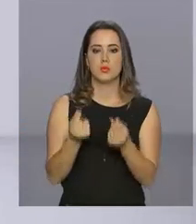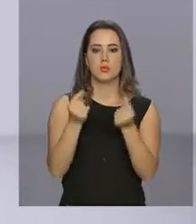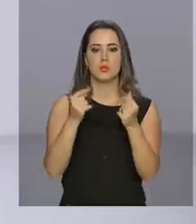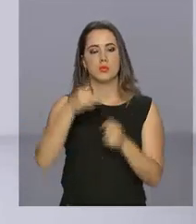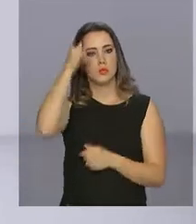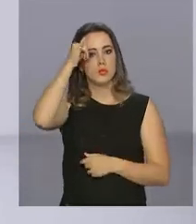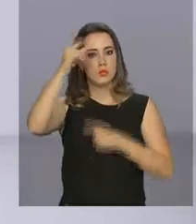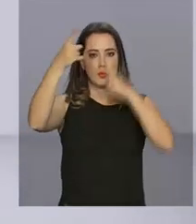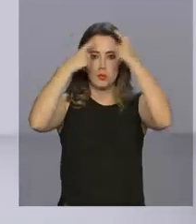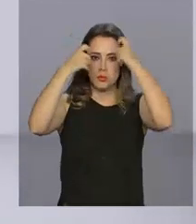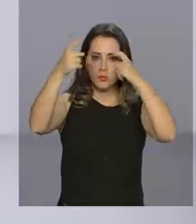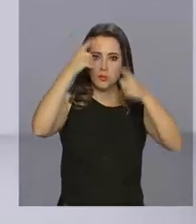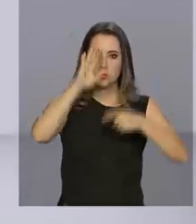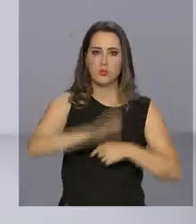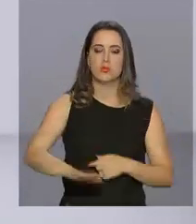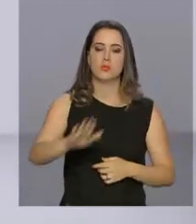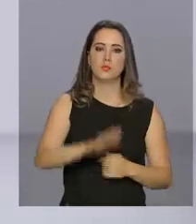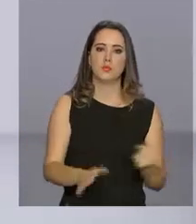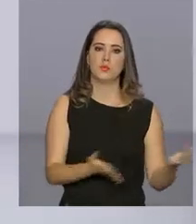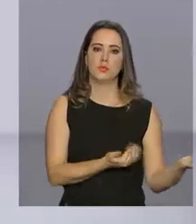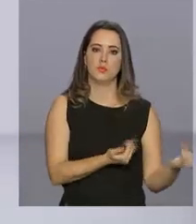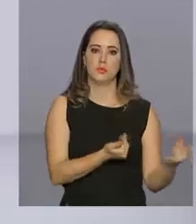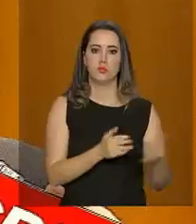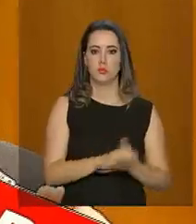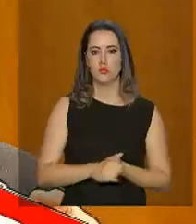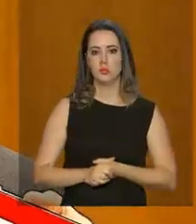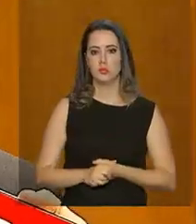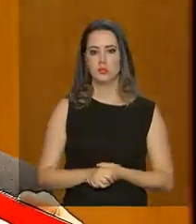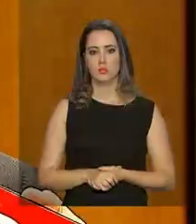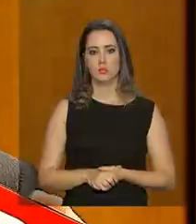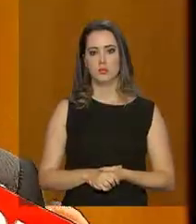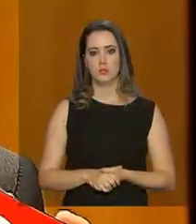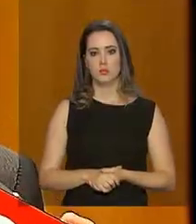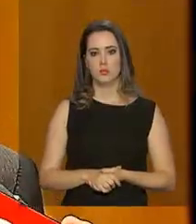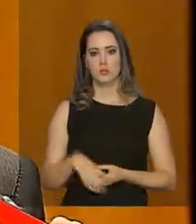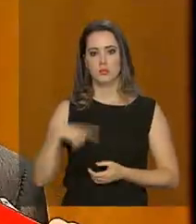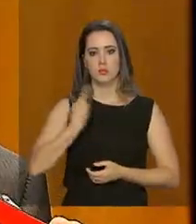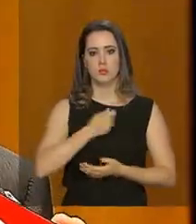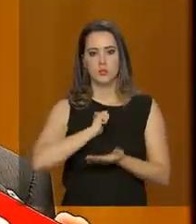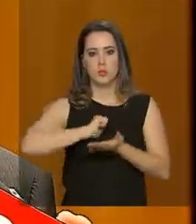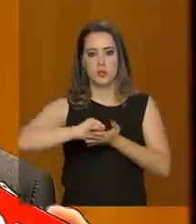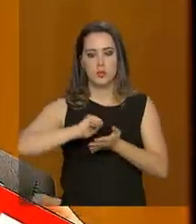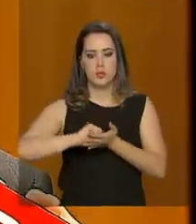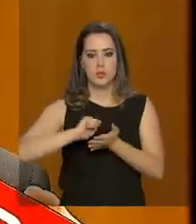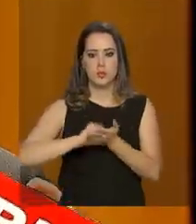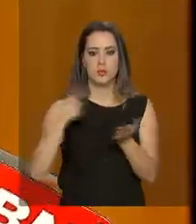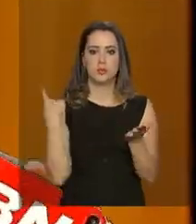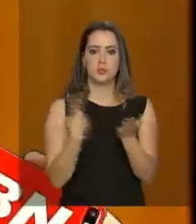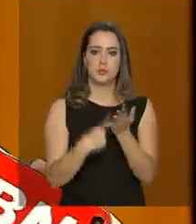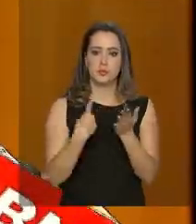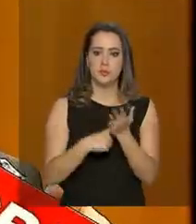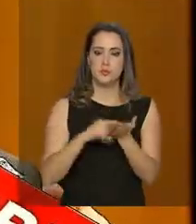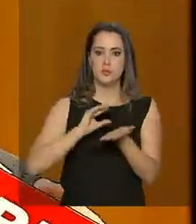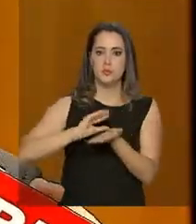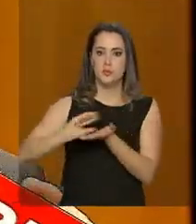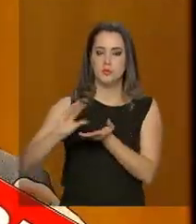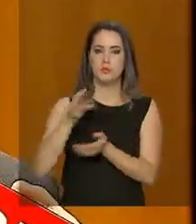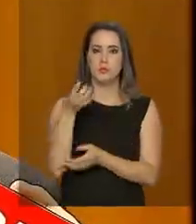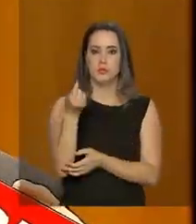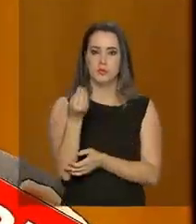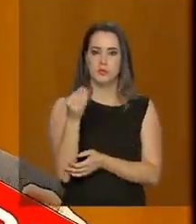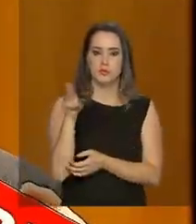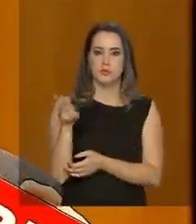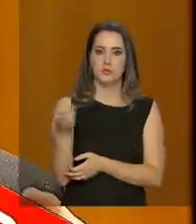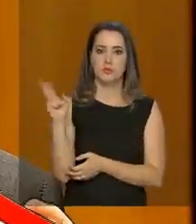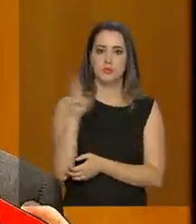violência contra crianças e adolescentes nós assinamos um convênio que destina 60 milhões